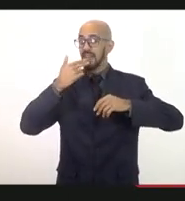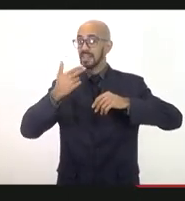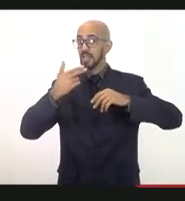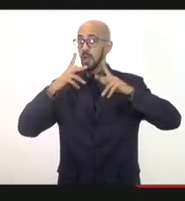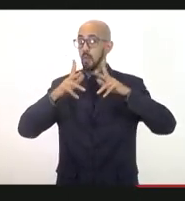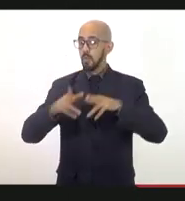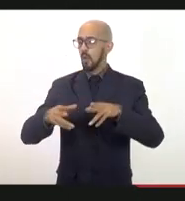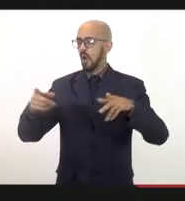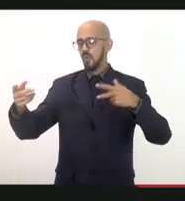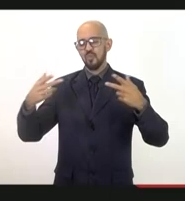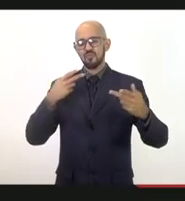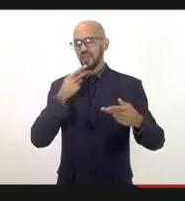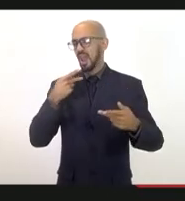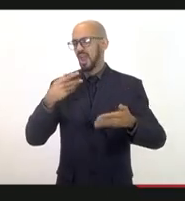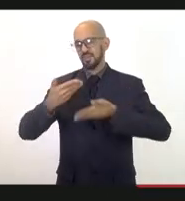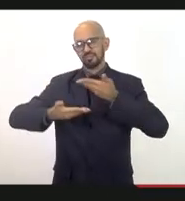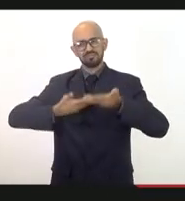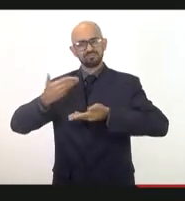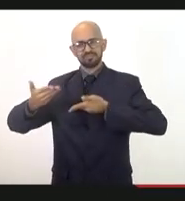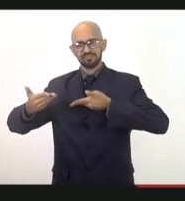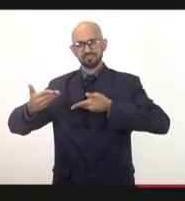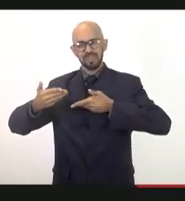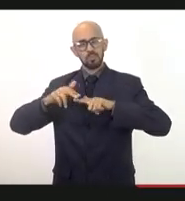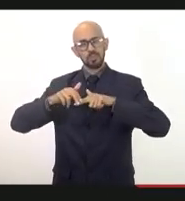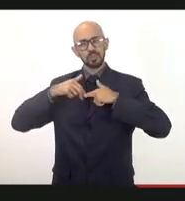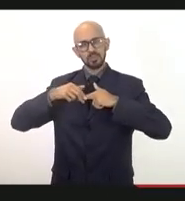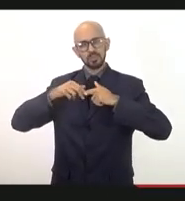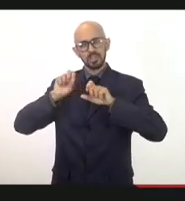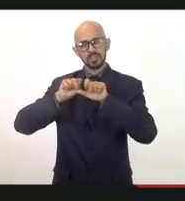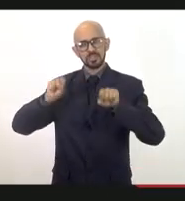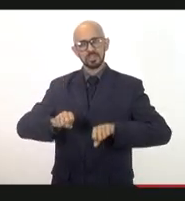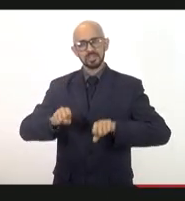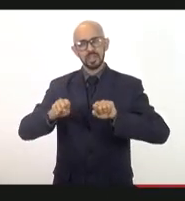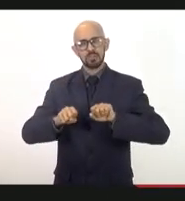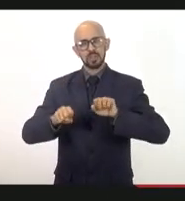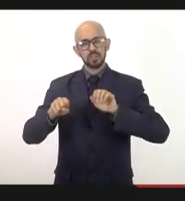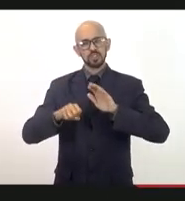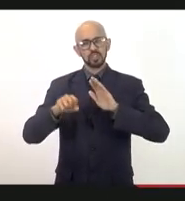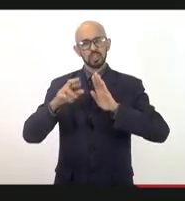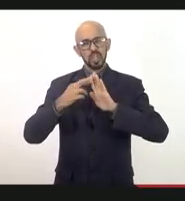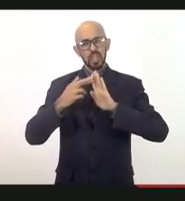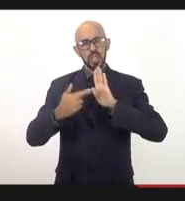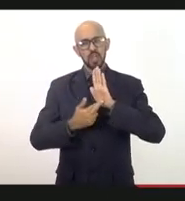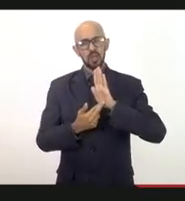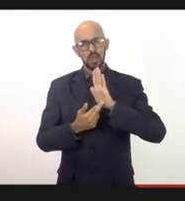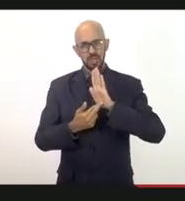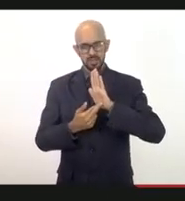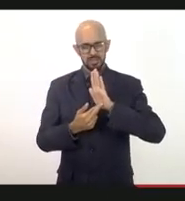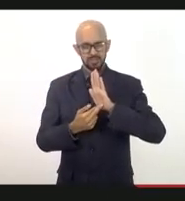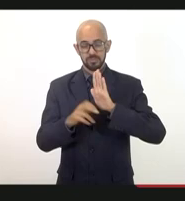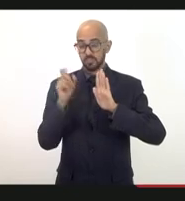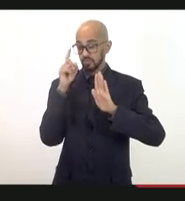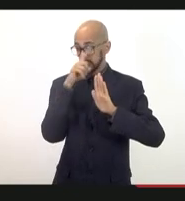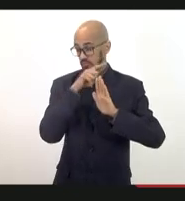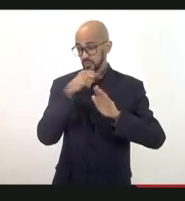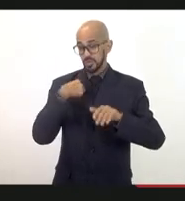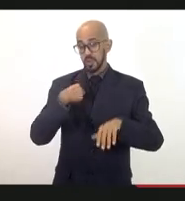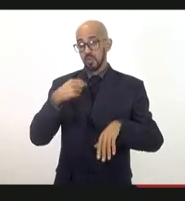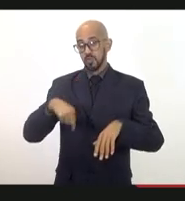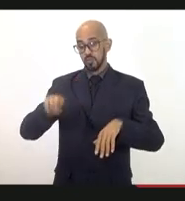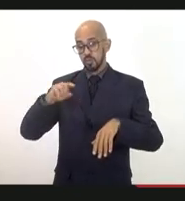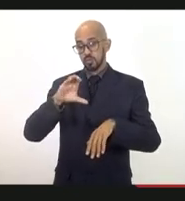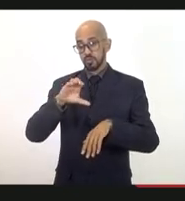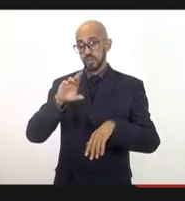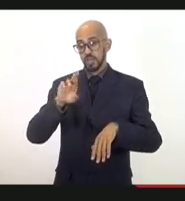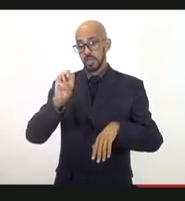Vide o sistema de regulação, que é uma luta constante. Eu tive no Conselho Regional de Medicina, já tive reunião